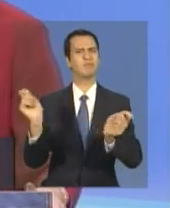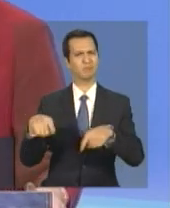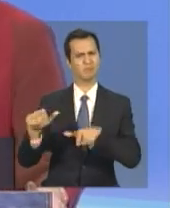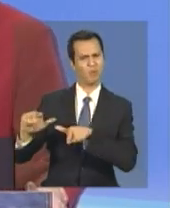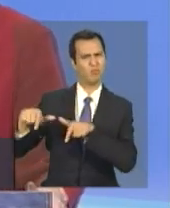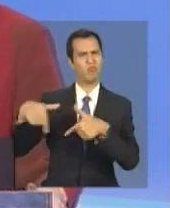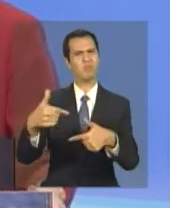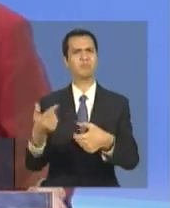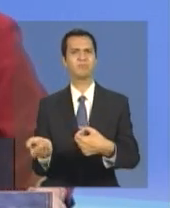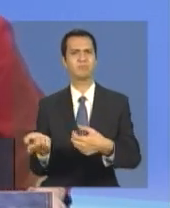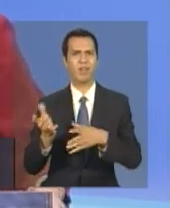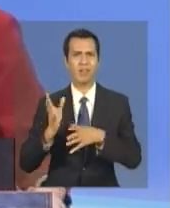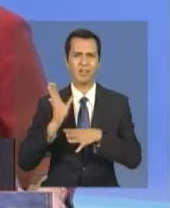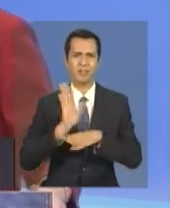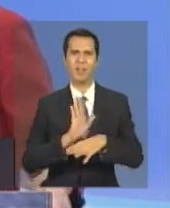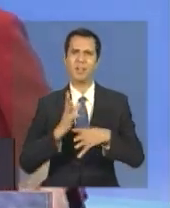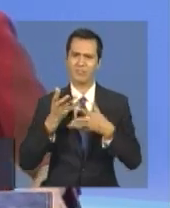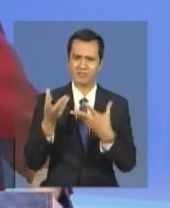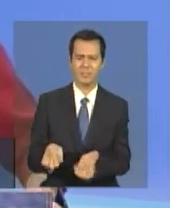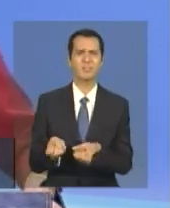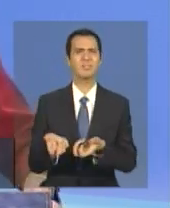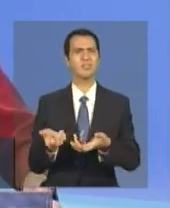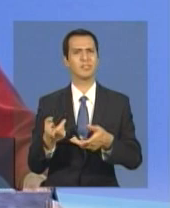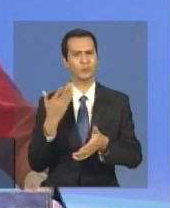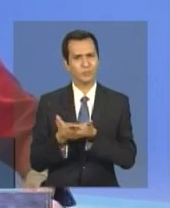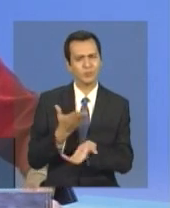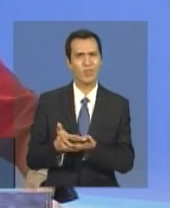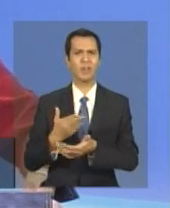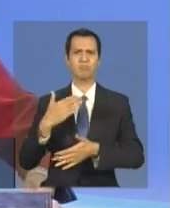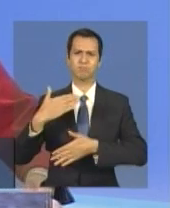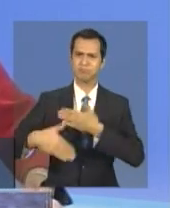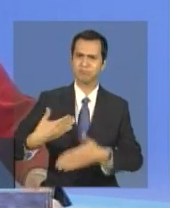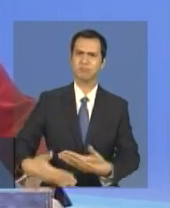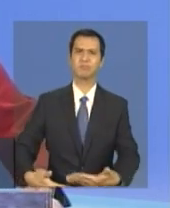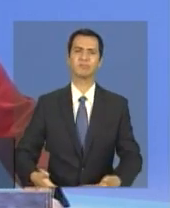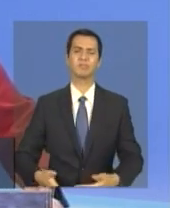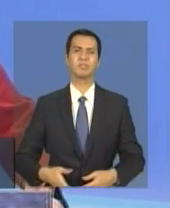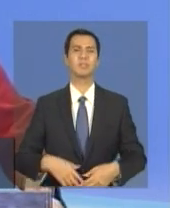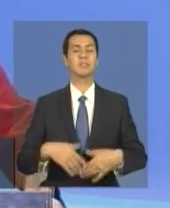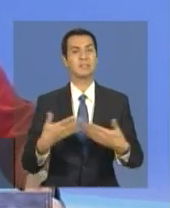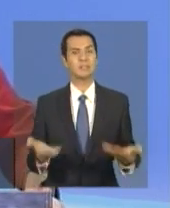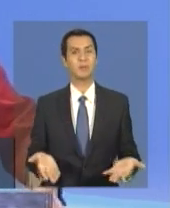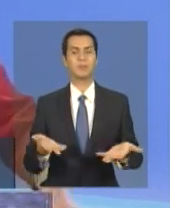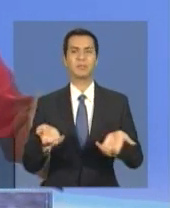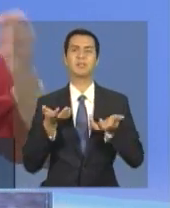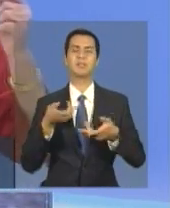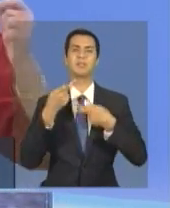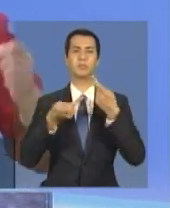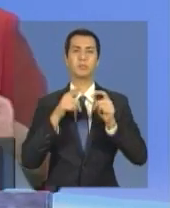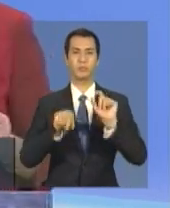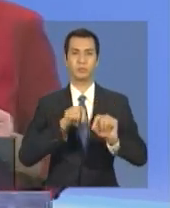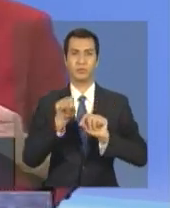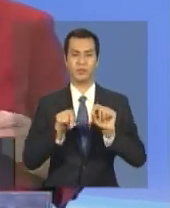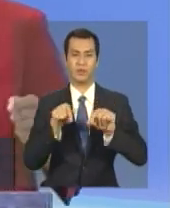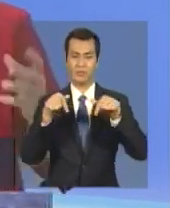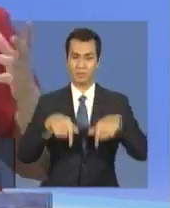encarar o desafio, a se dedicar, a estudar. Então, eu quero dizer que